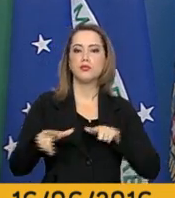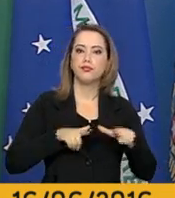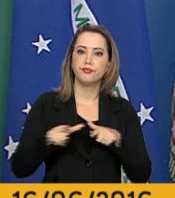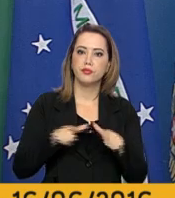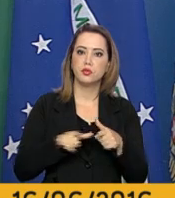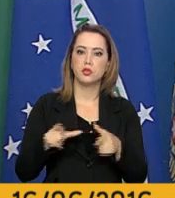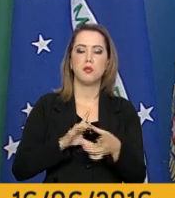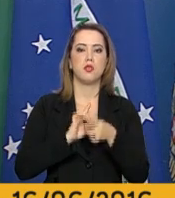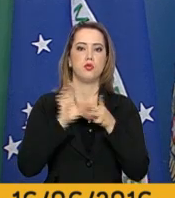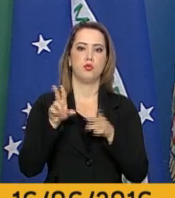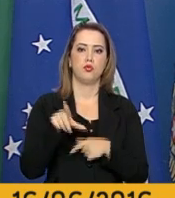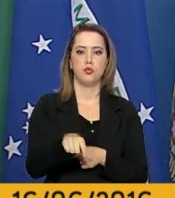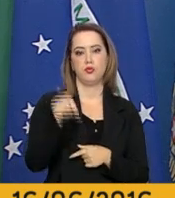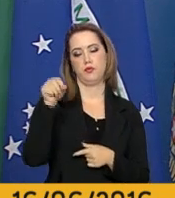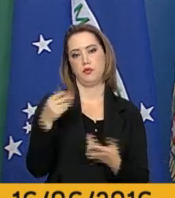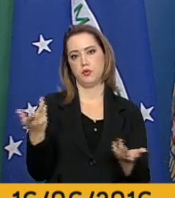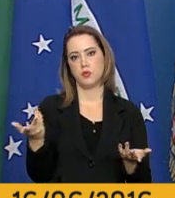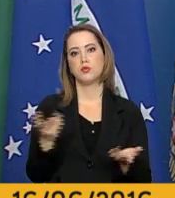comissão.